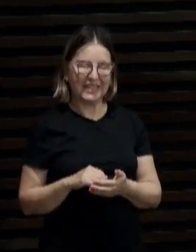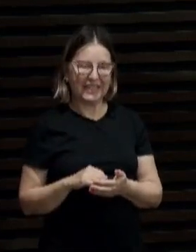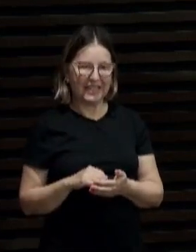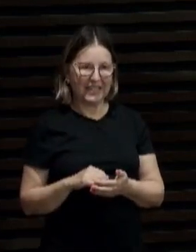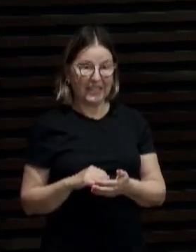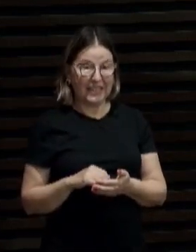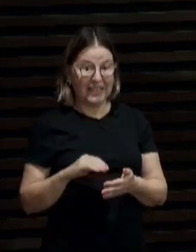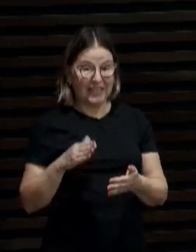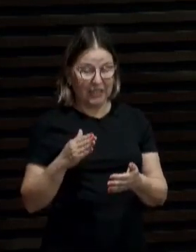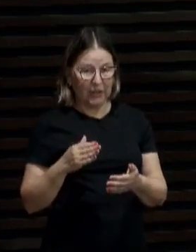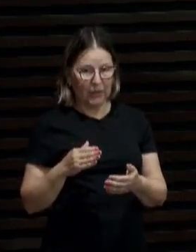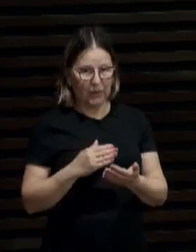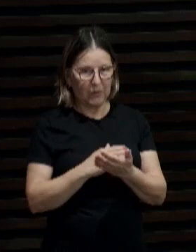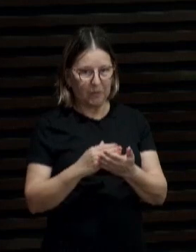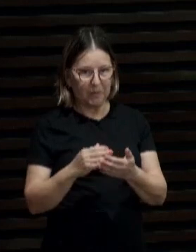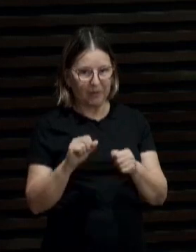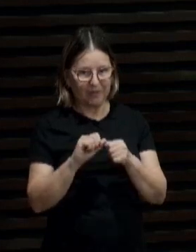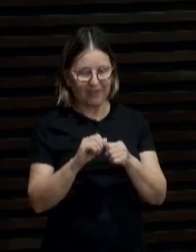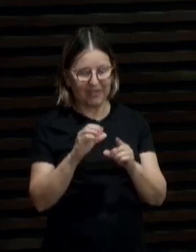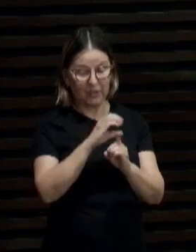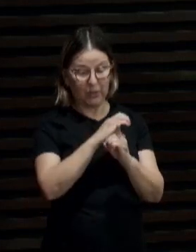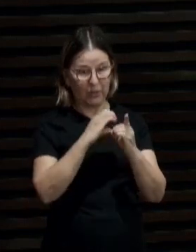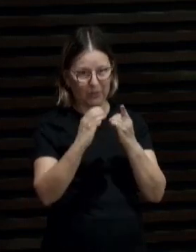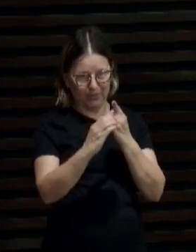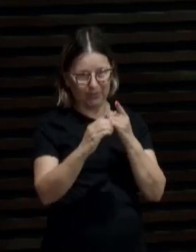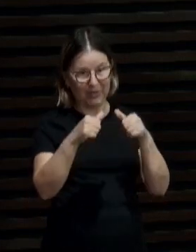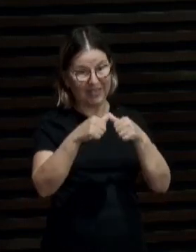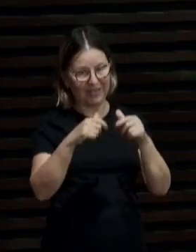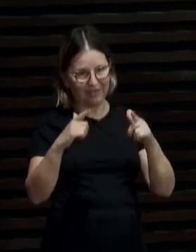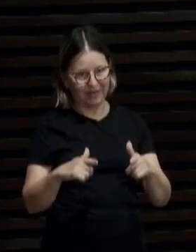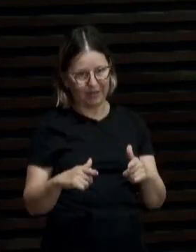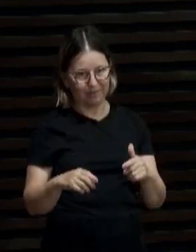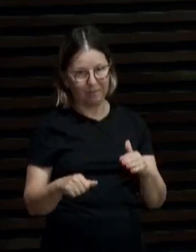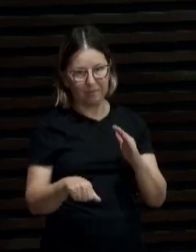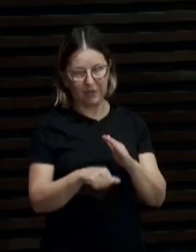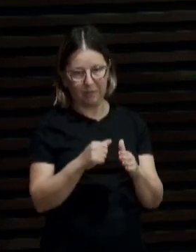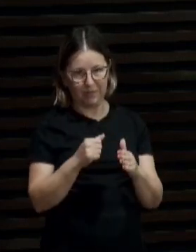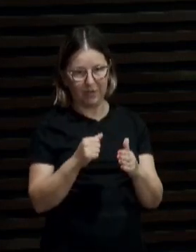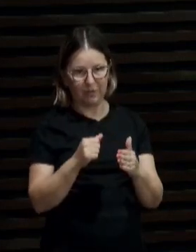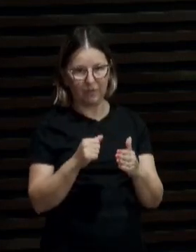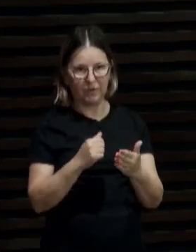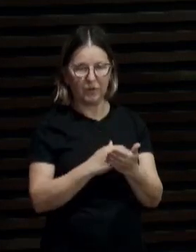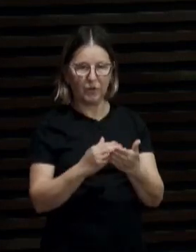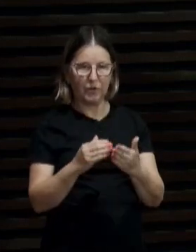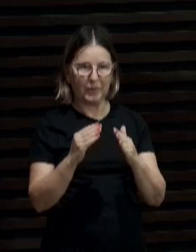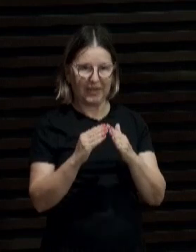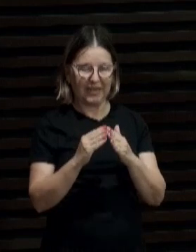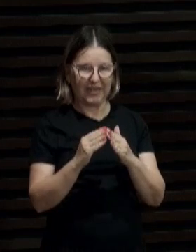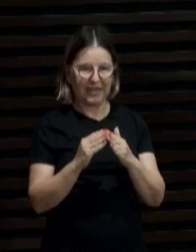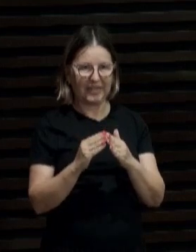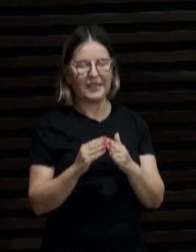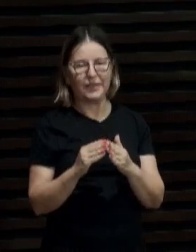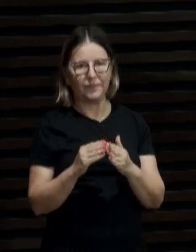os cultos passaram a ser realizados ali. Primeiramente começou na casa de Priscila e Áquila. e também